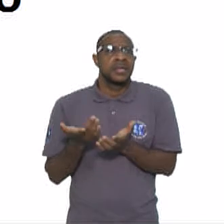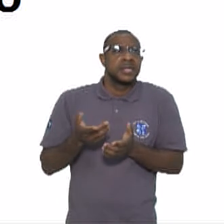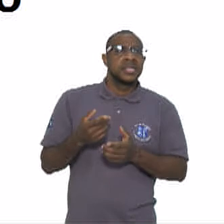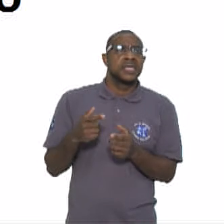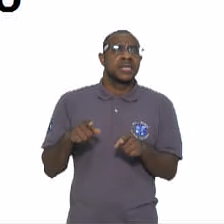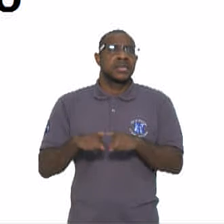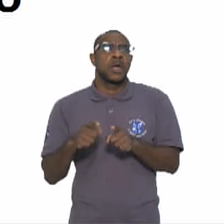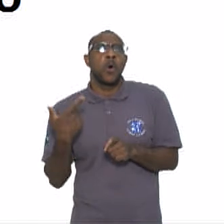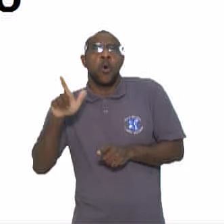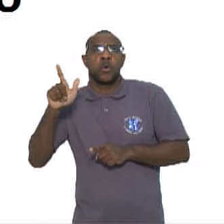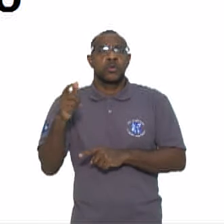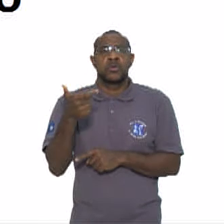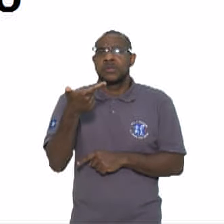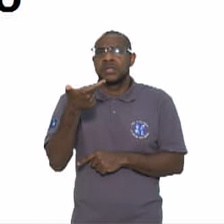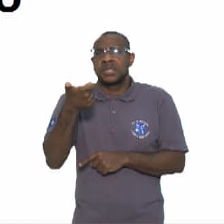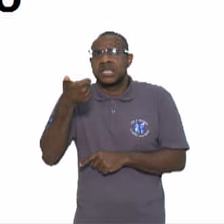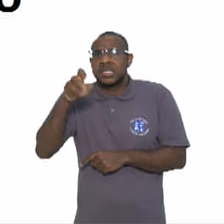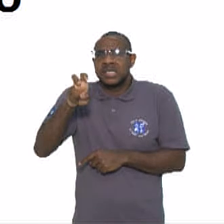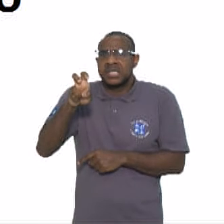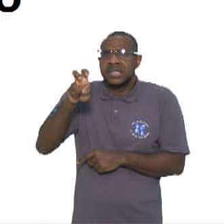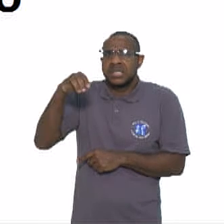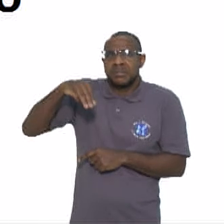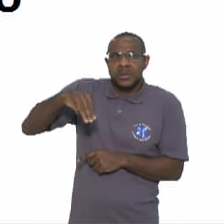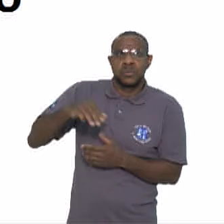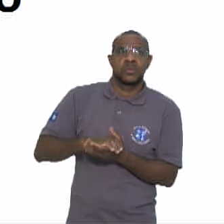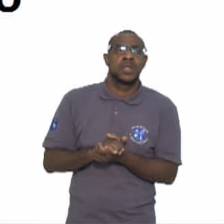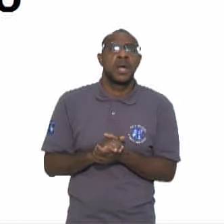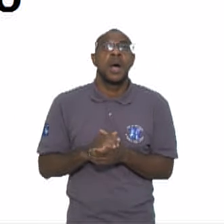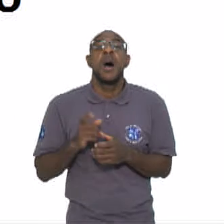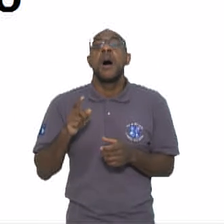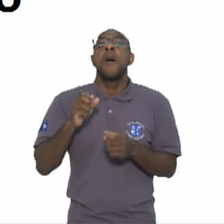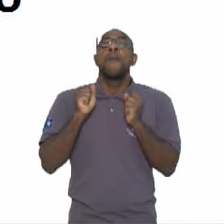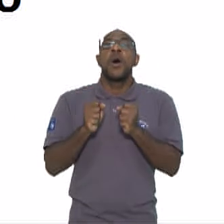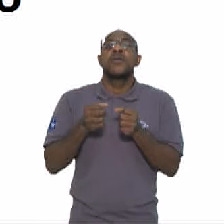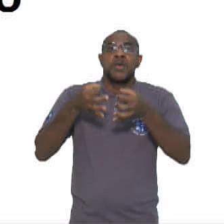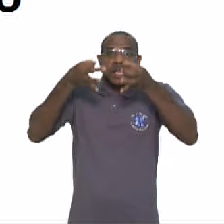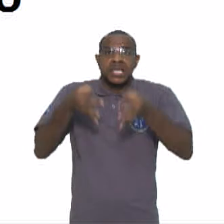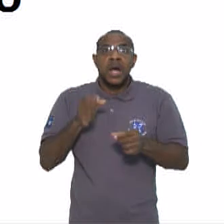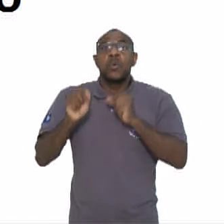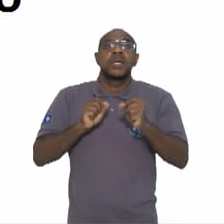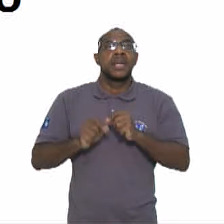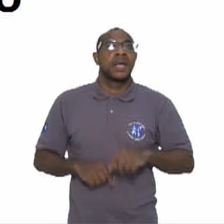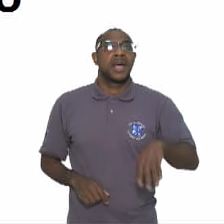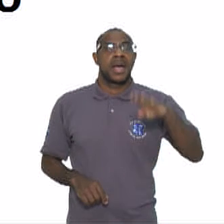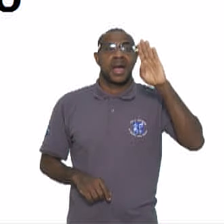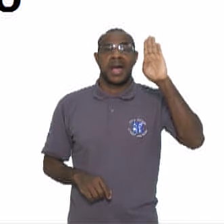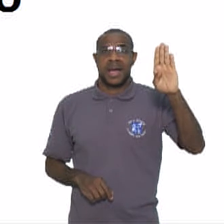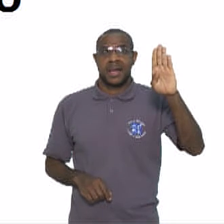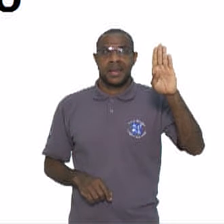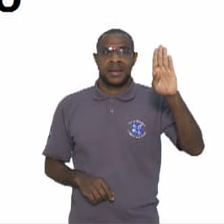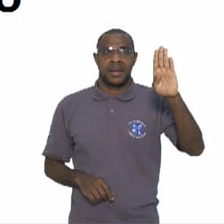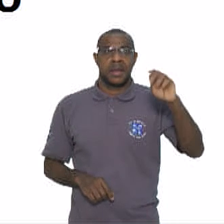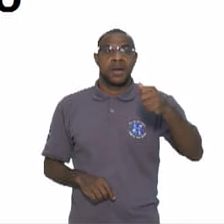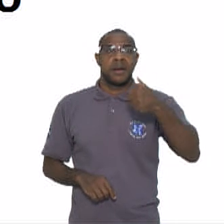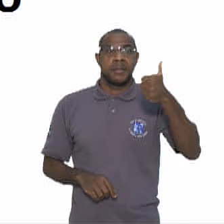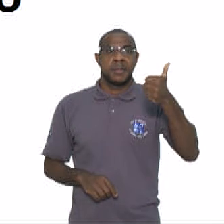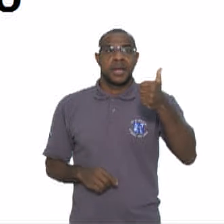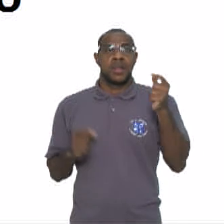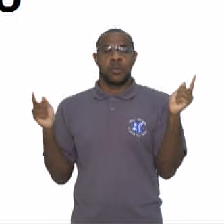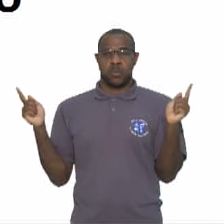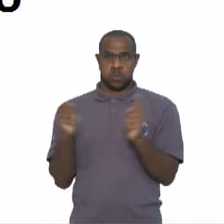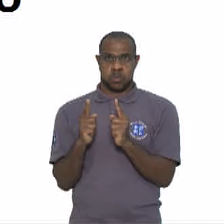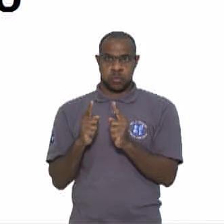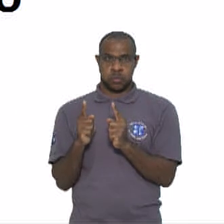que A. O primeiro é um curta-metragem e o segundo é um longa-metragem. B. O primeiro é um